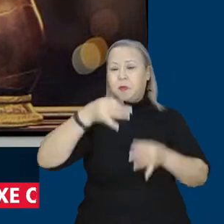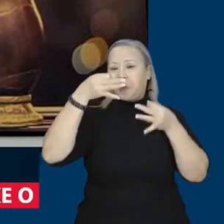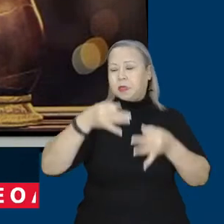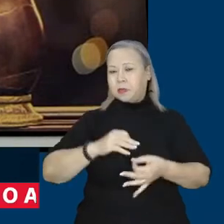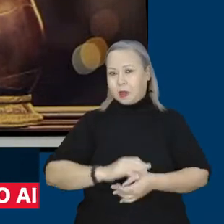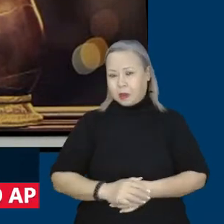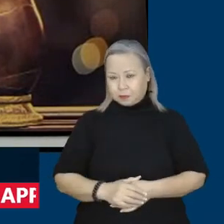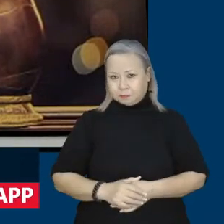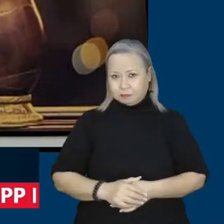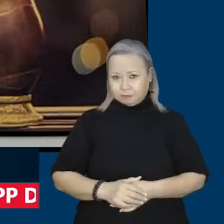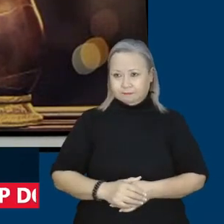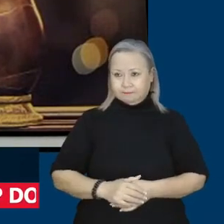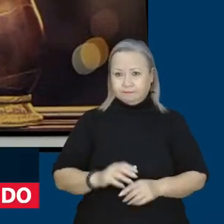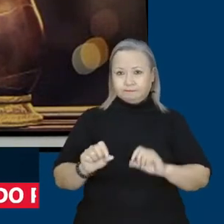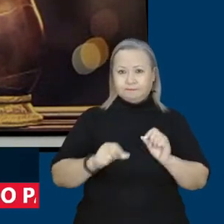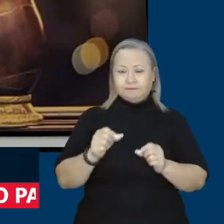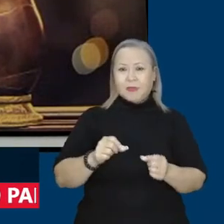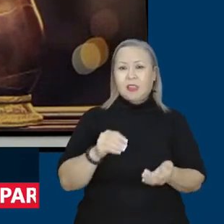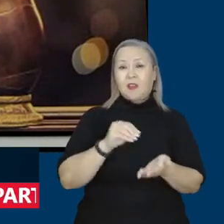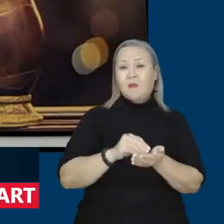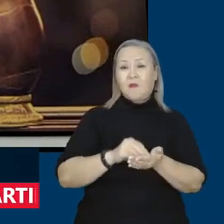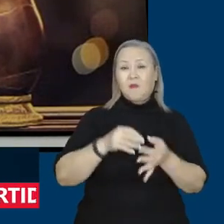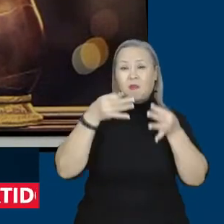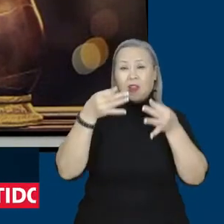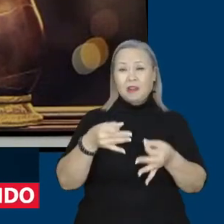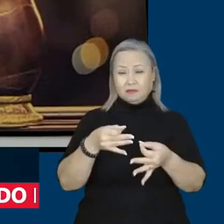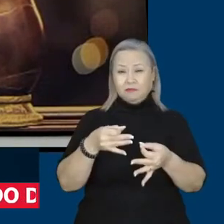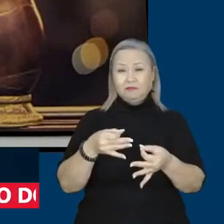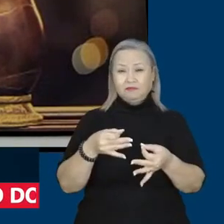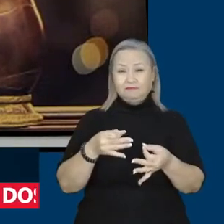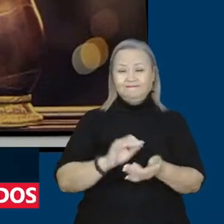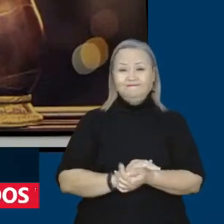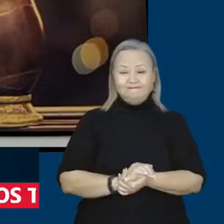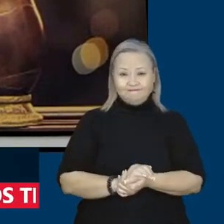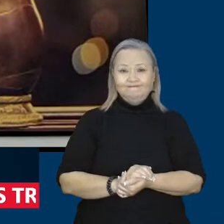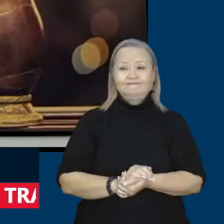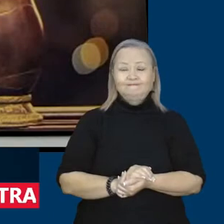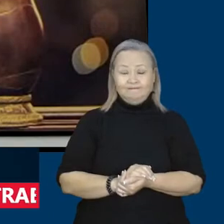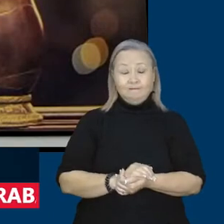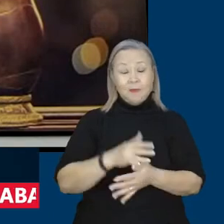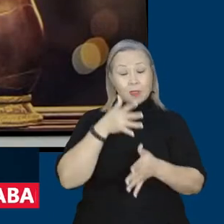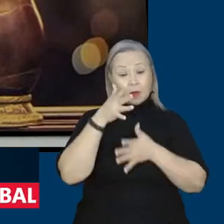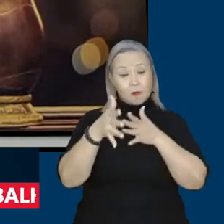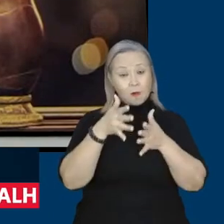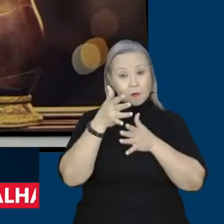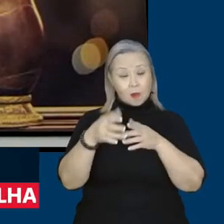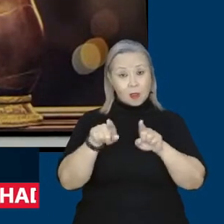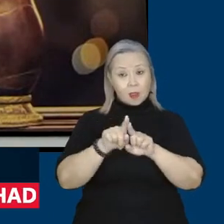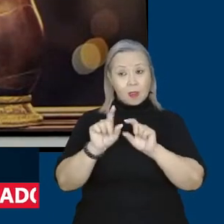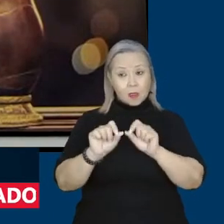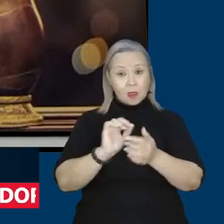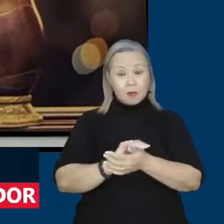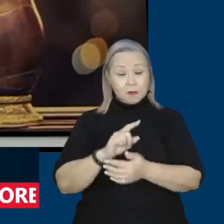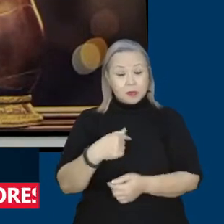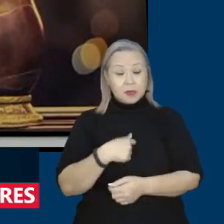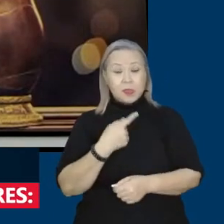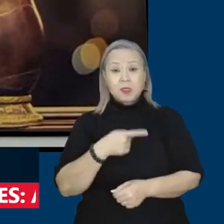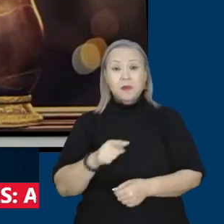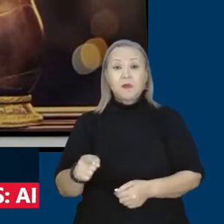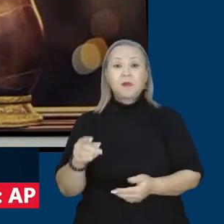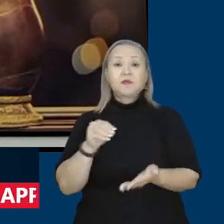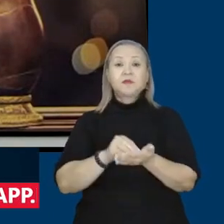é inadequado eu cheguei até eu diria eu diria que como se nós fossemos